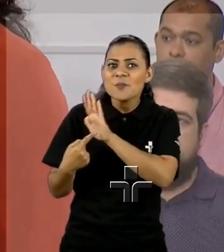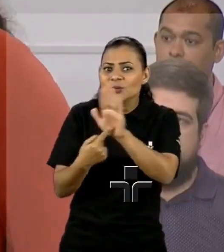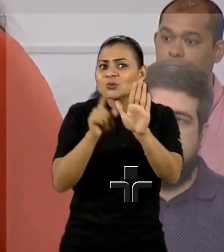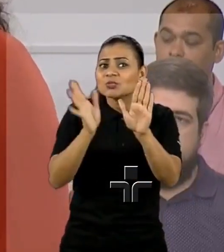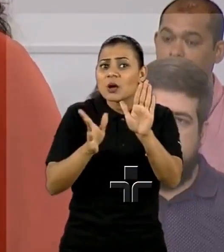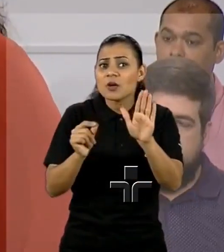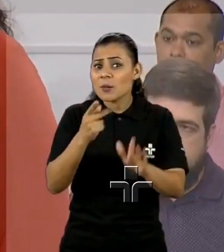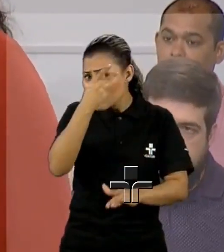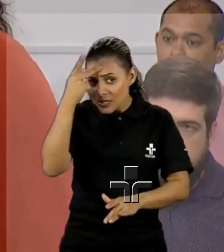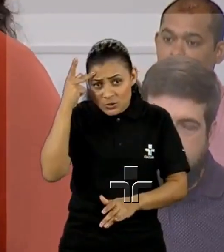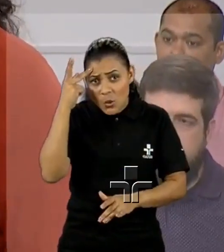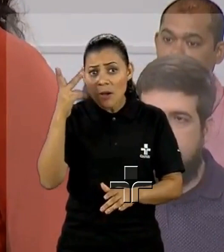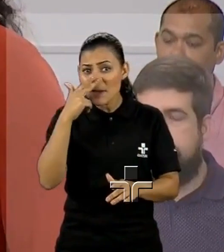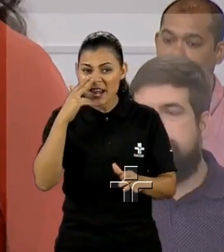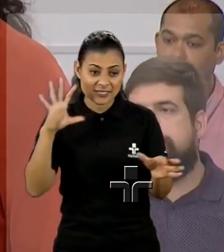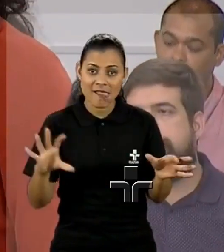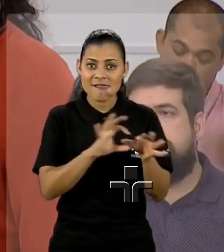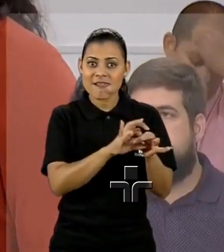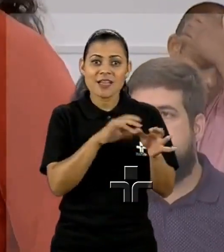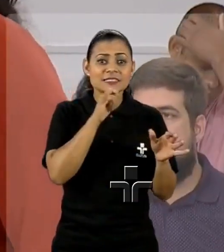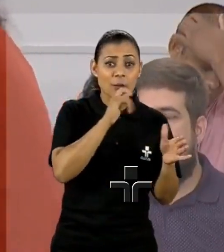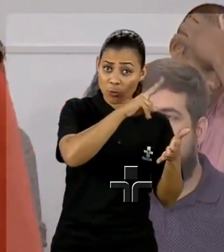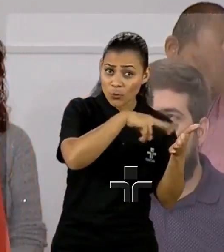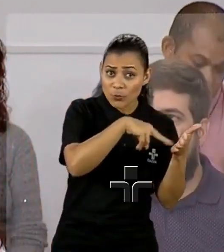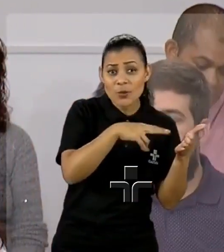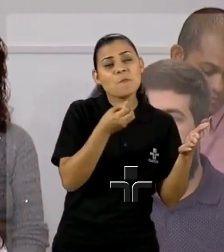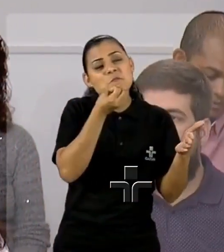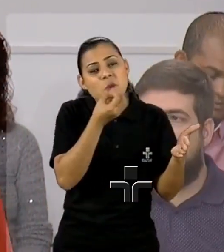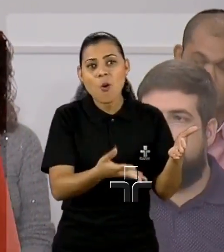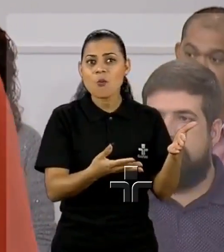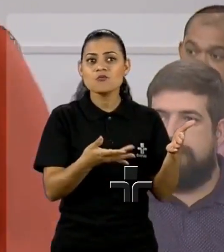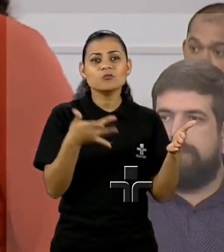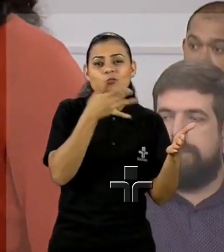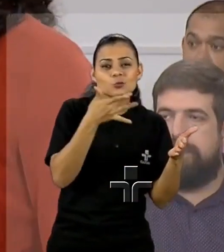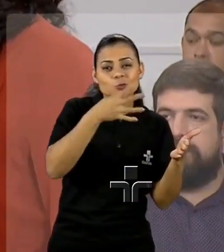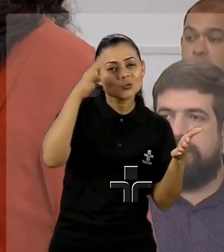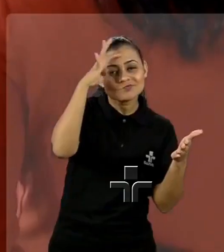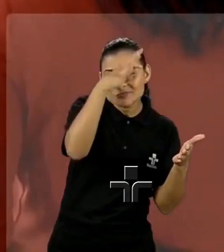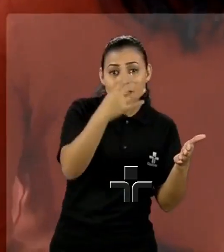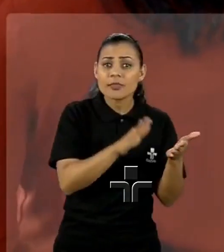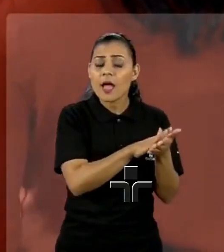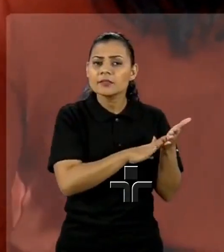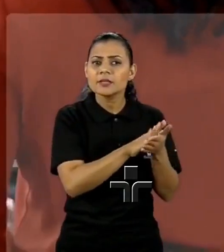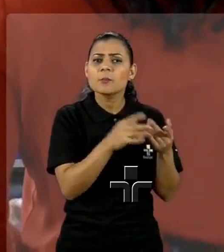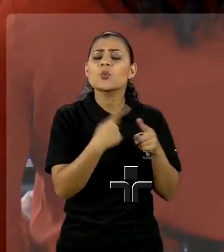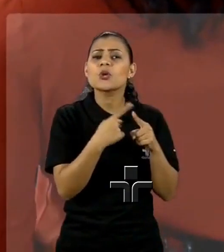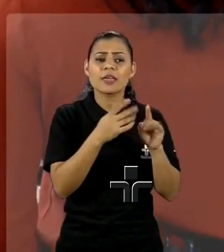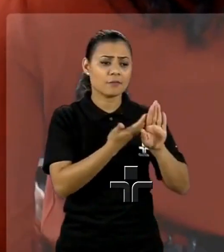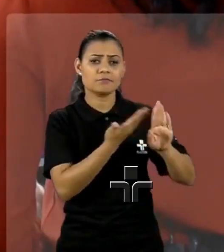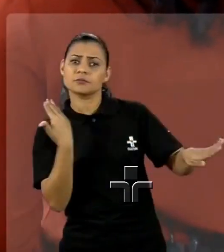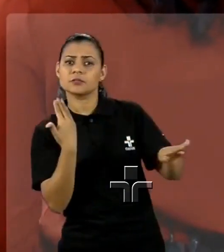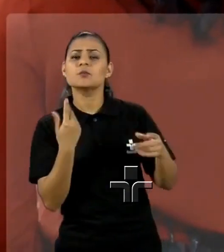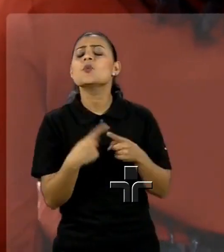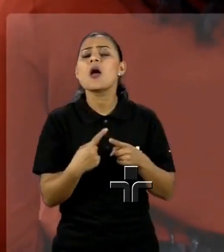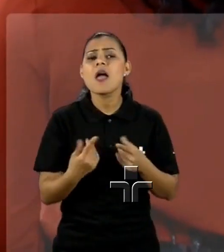não associam diretamente a leitura ao prazer da leitura. Onde isso se perde no caminho, Pondé?